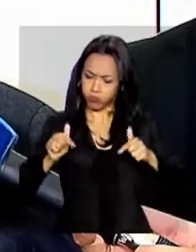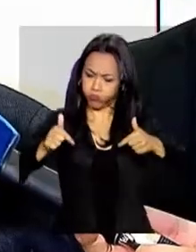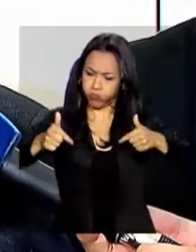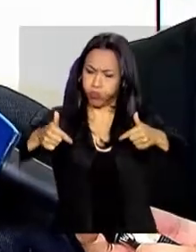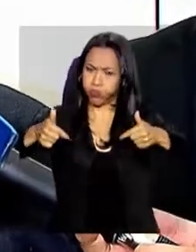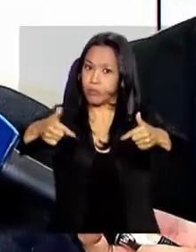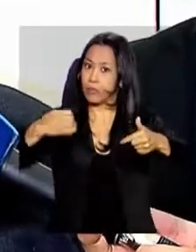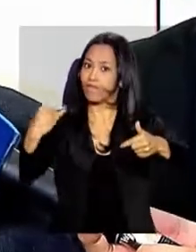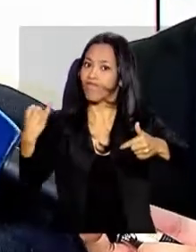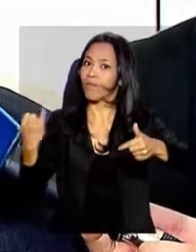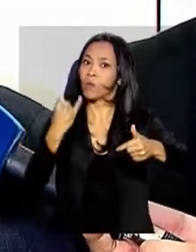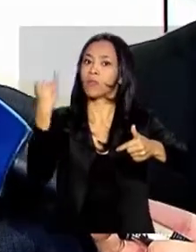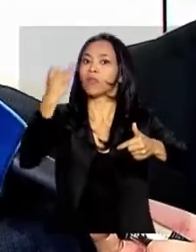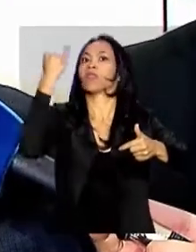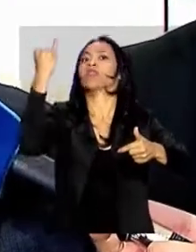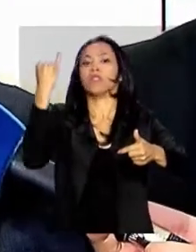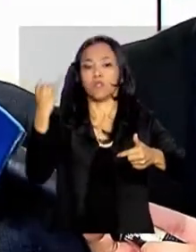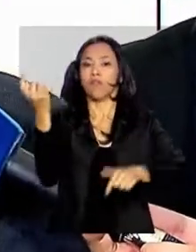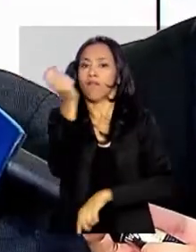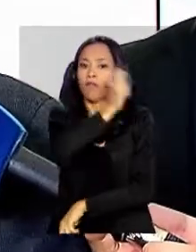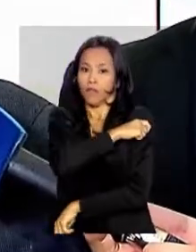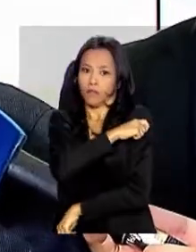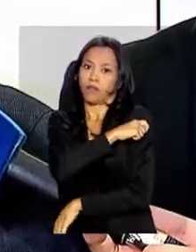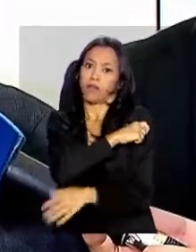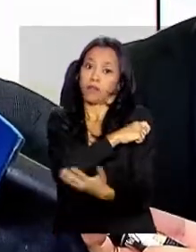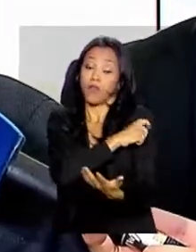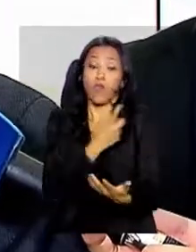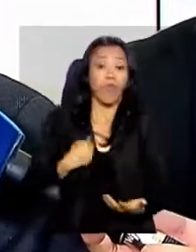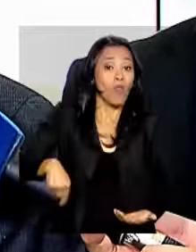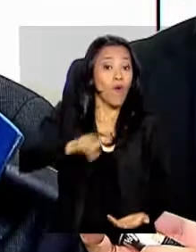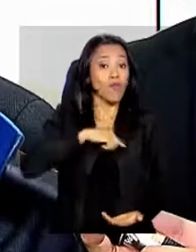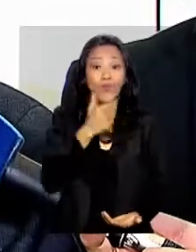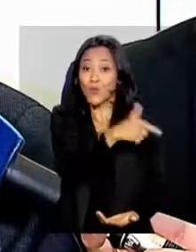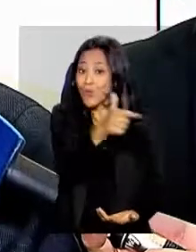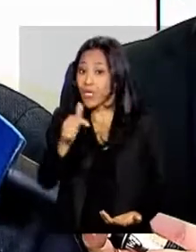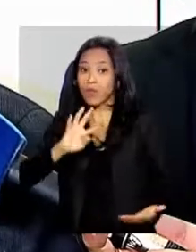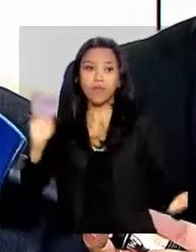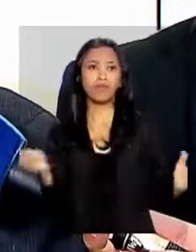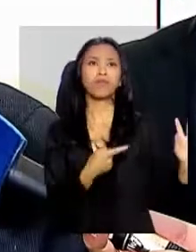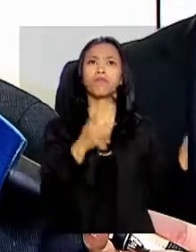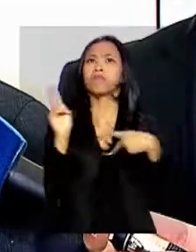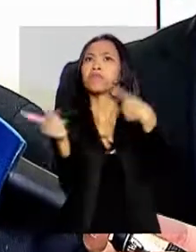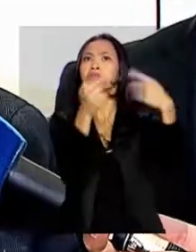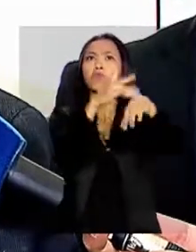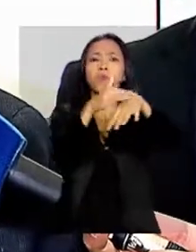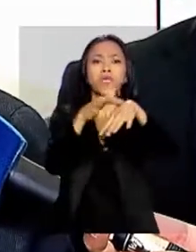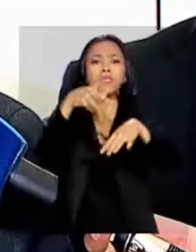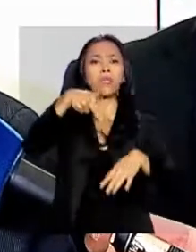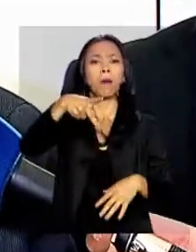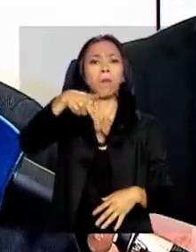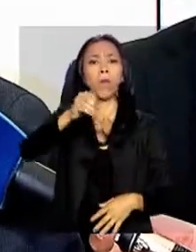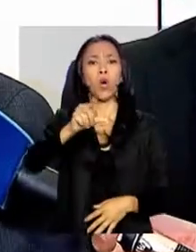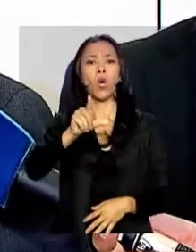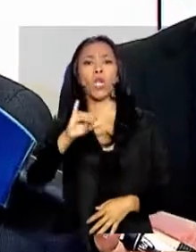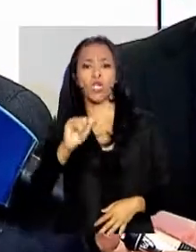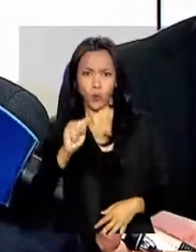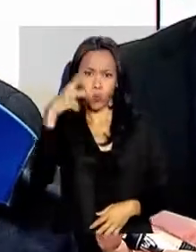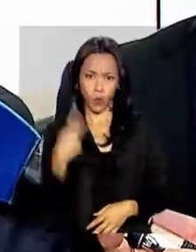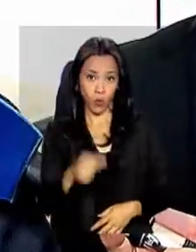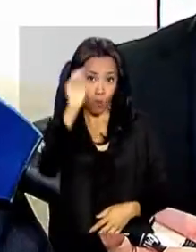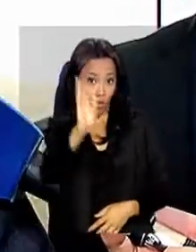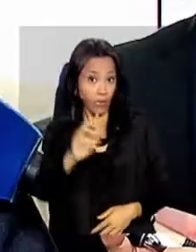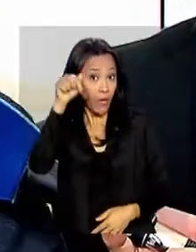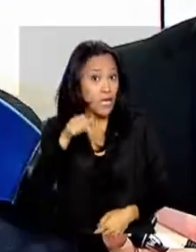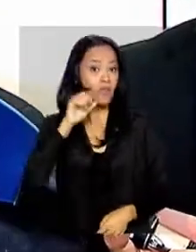importante para a vacinação nós não temos casos de poliomielite registrados ainda no brasil